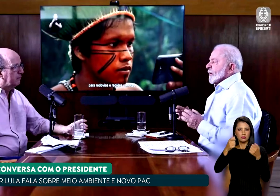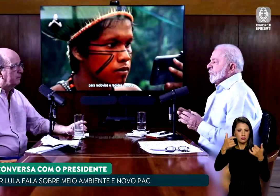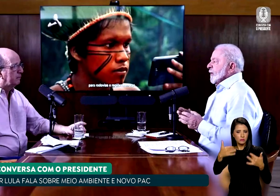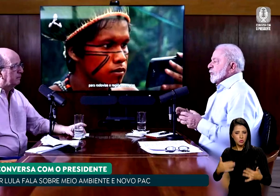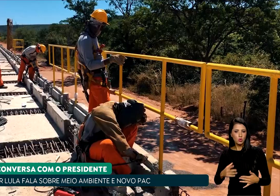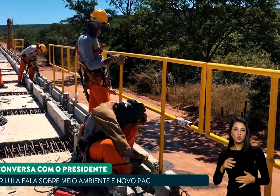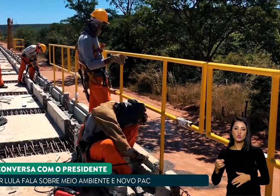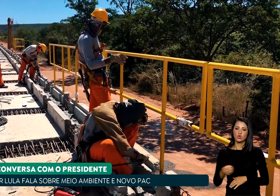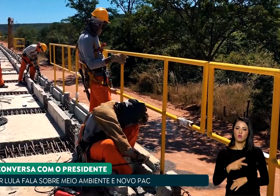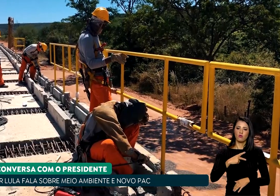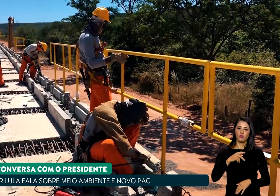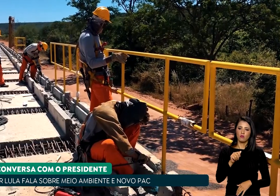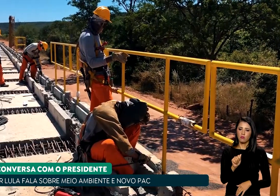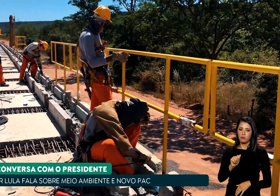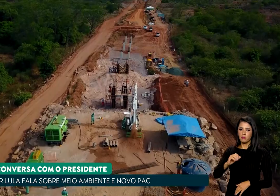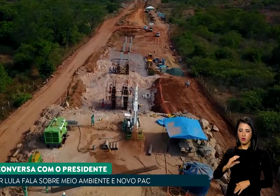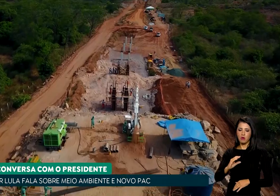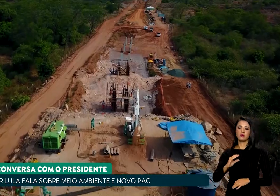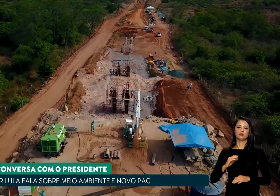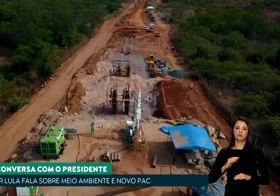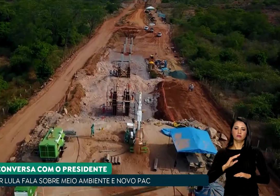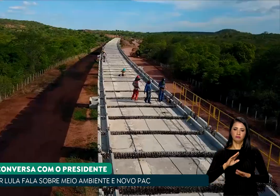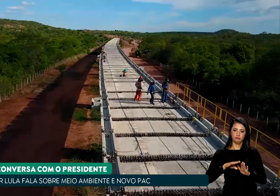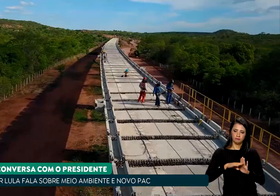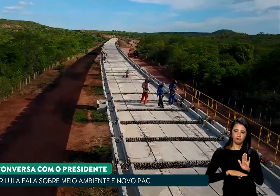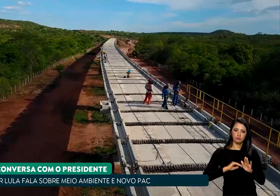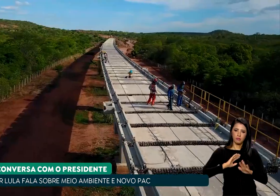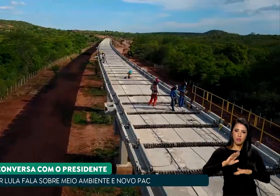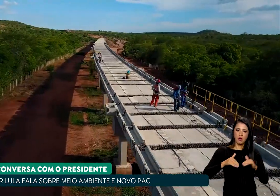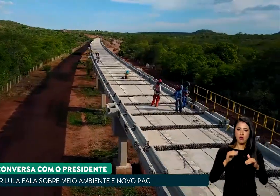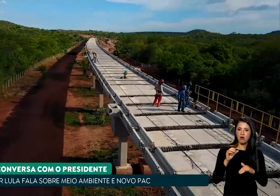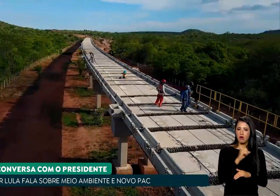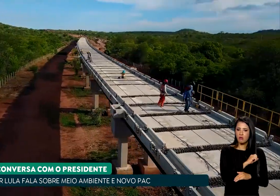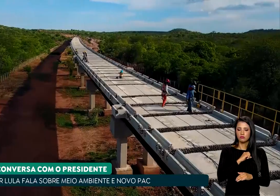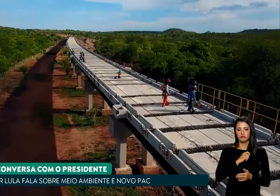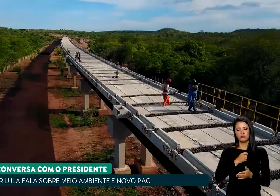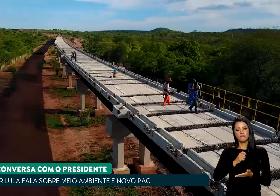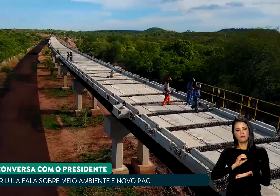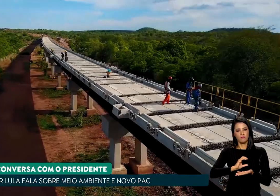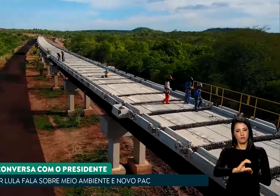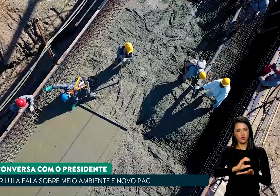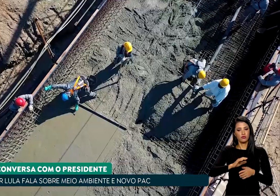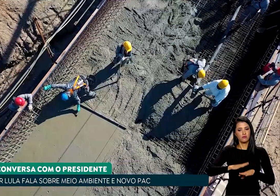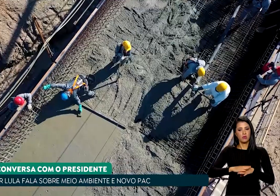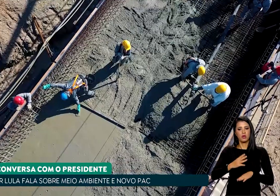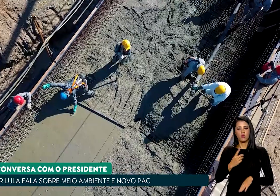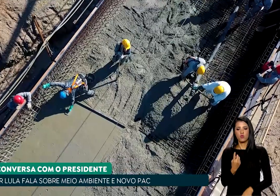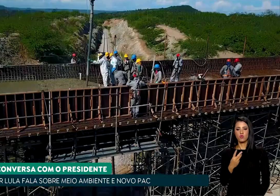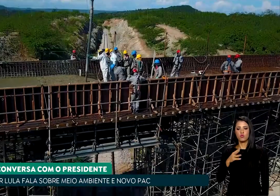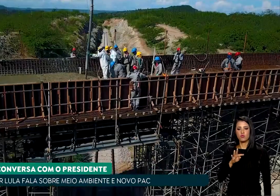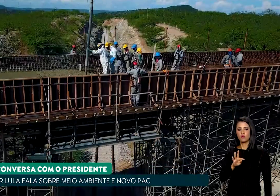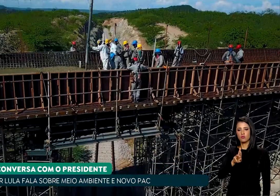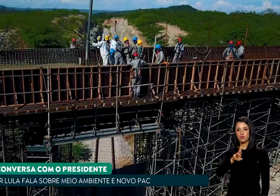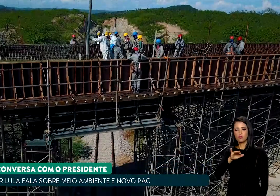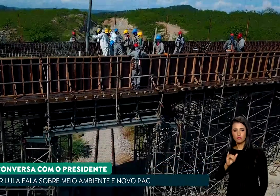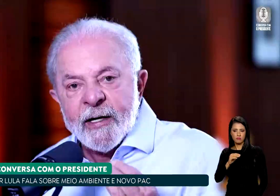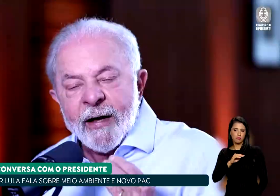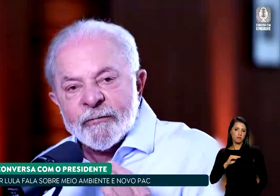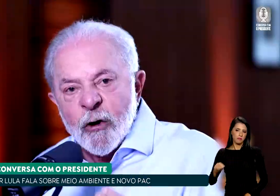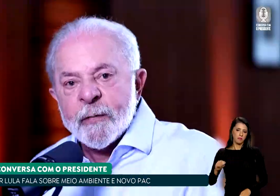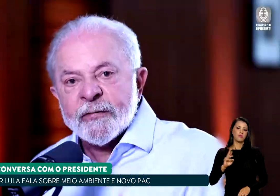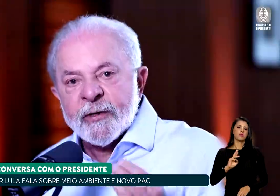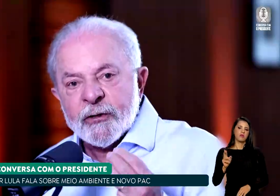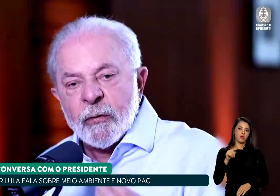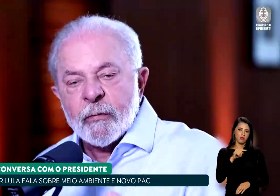novo PAC, o Programa de Aceleração do Crescimento, que vai investir mais de 1,5 trilhão de reais em todo o país.